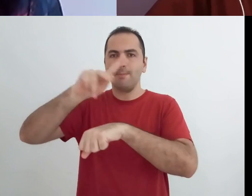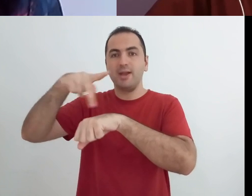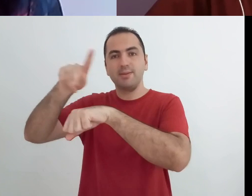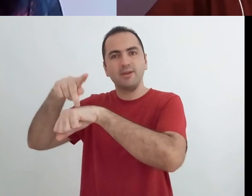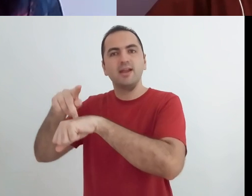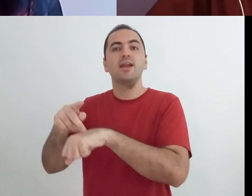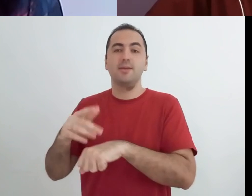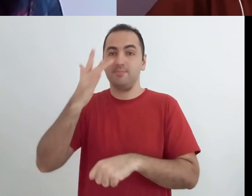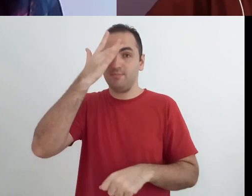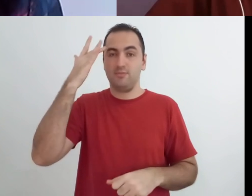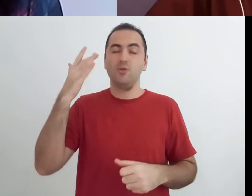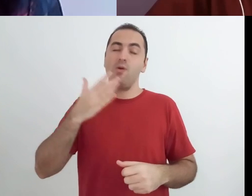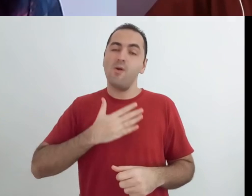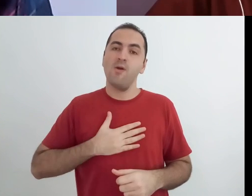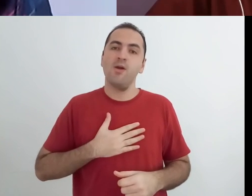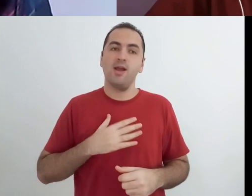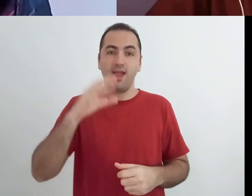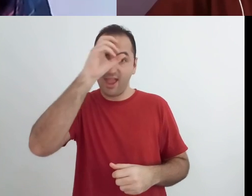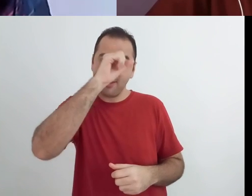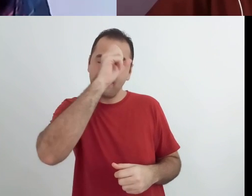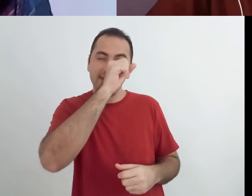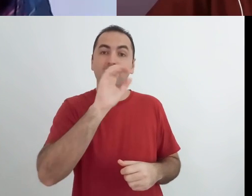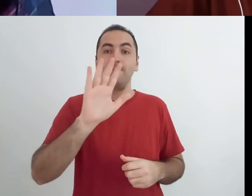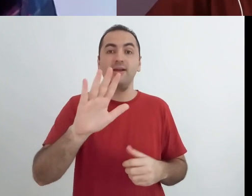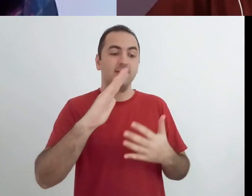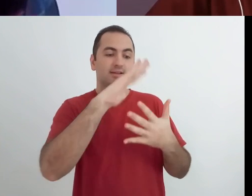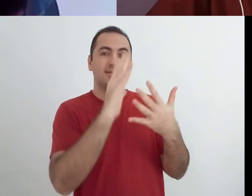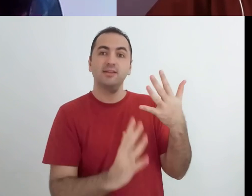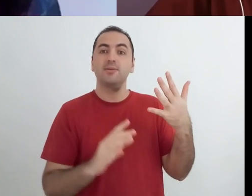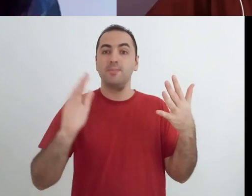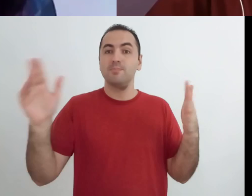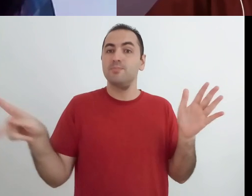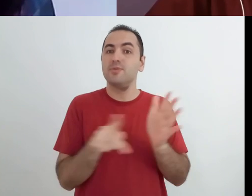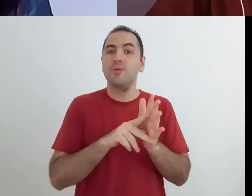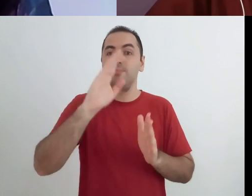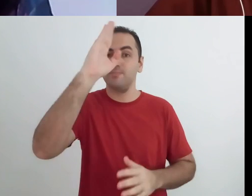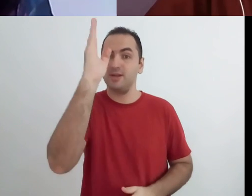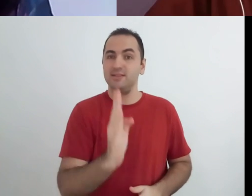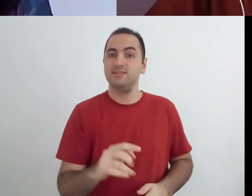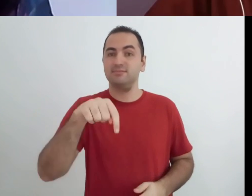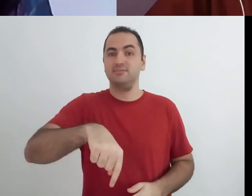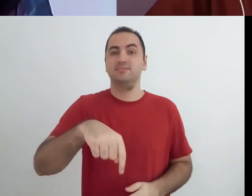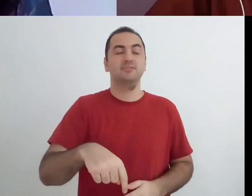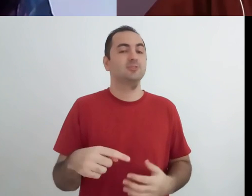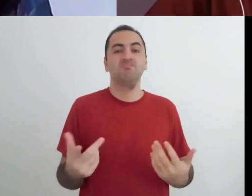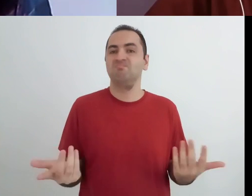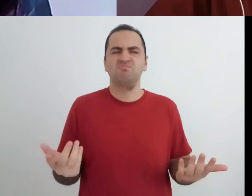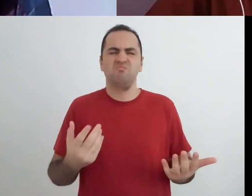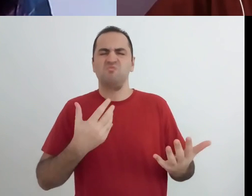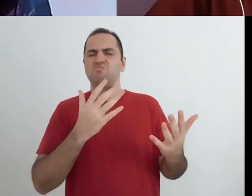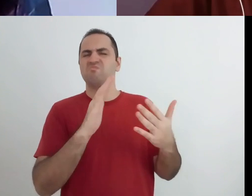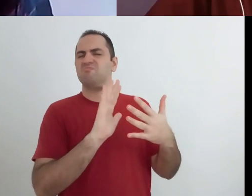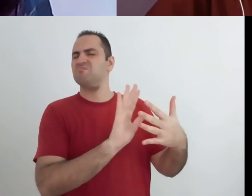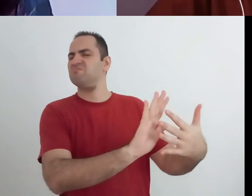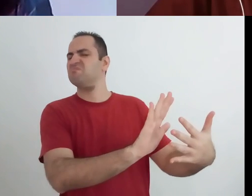daqui, muitos não querem aprender. Então, isso não condiz, e